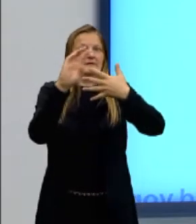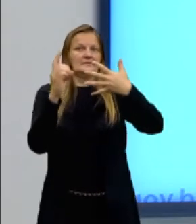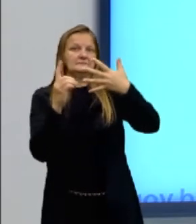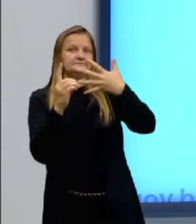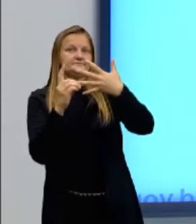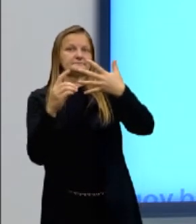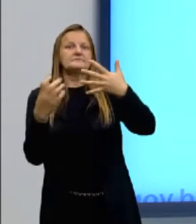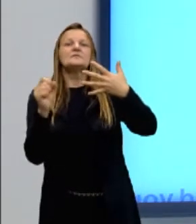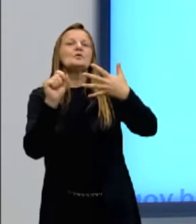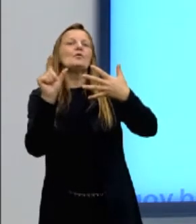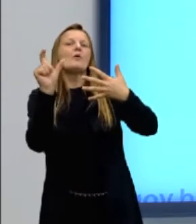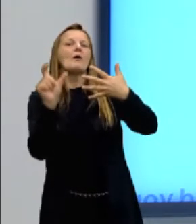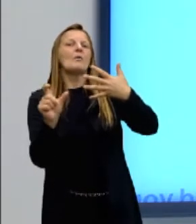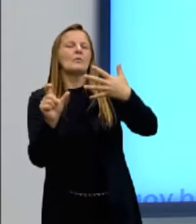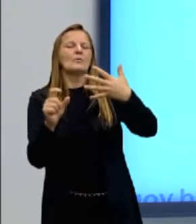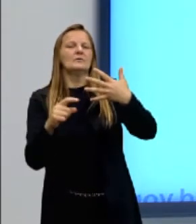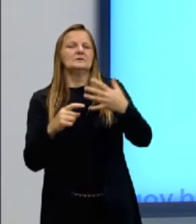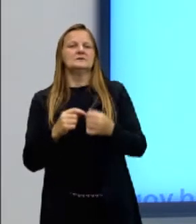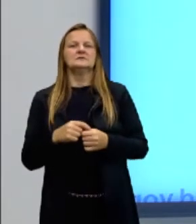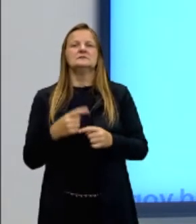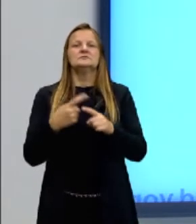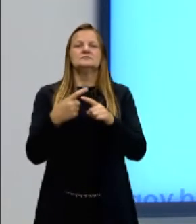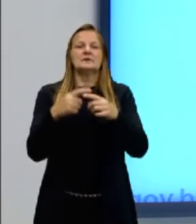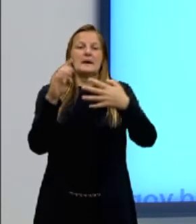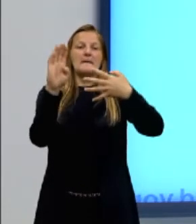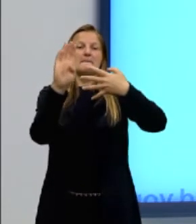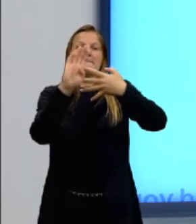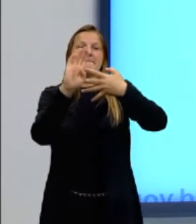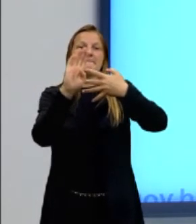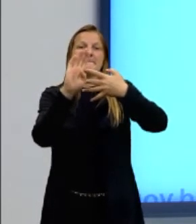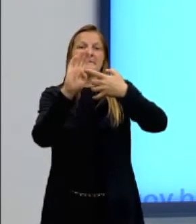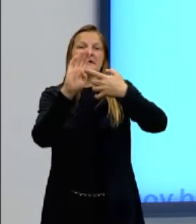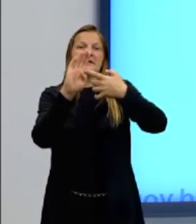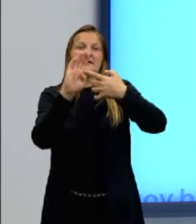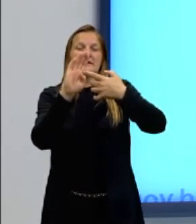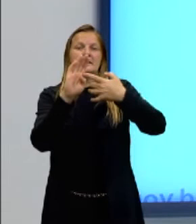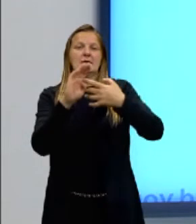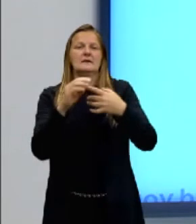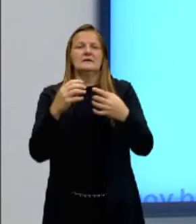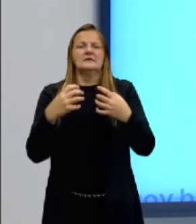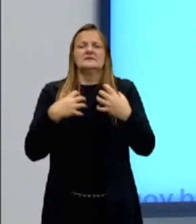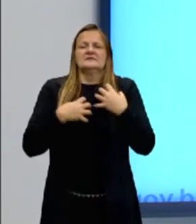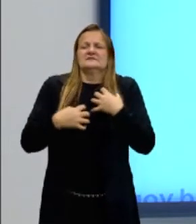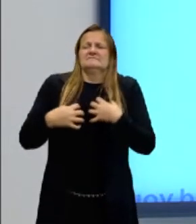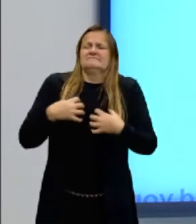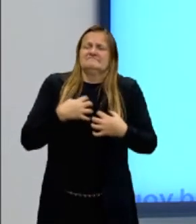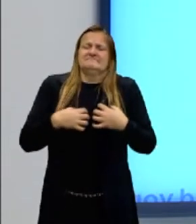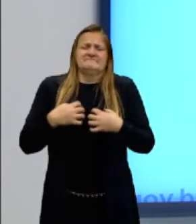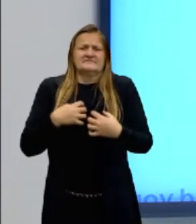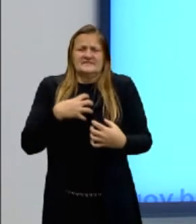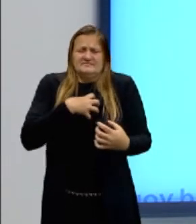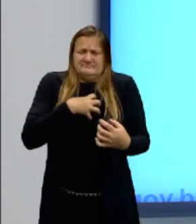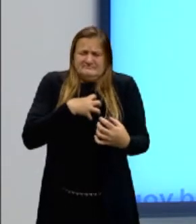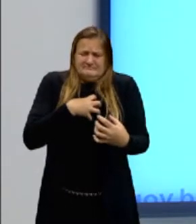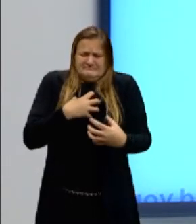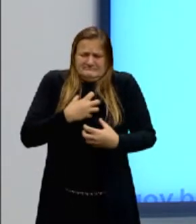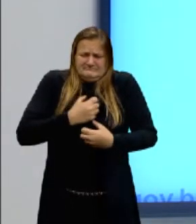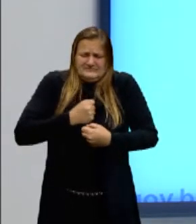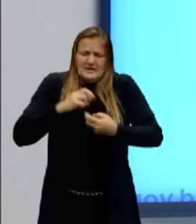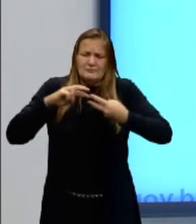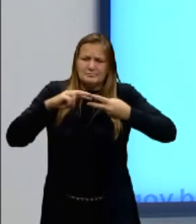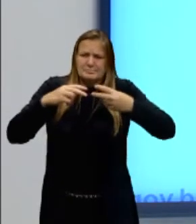por quê Porque ele vai dizer ó quem sabe a melancolia que frustra a possibilidade de